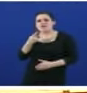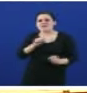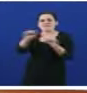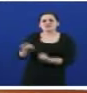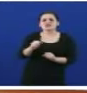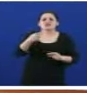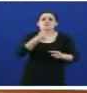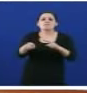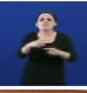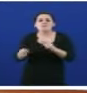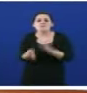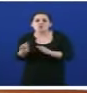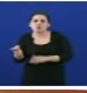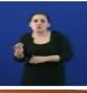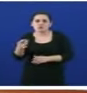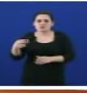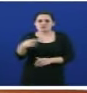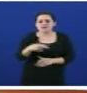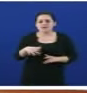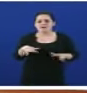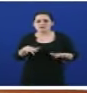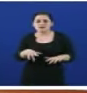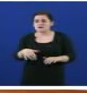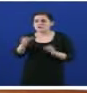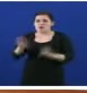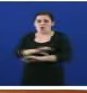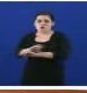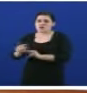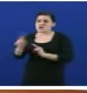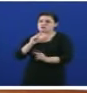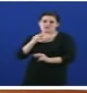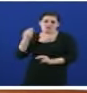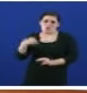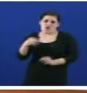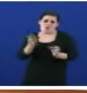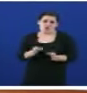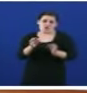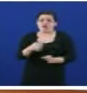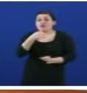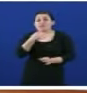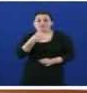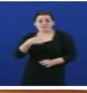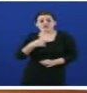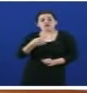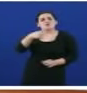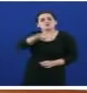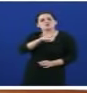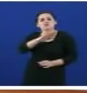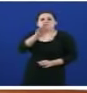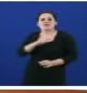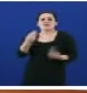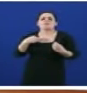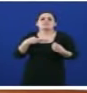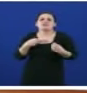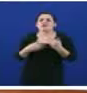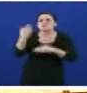pesca, os productos do noso marisqueo, sempre nos contestan o mesmo. Viven vostedes no pasado. Neste mundo globalizado non